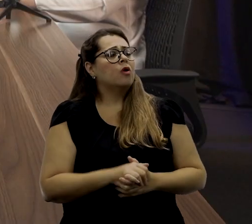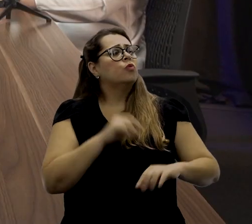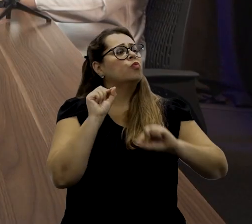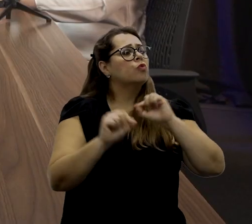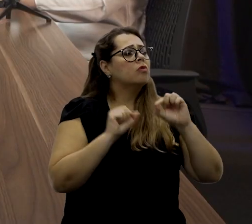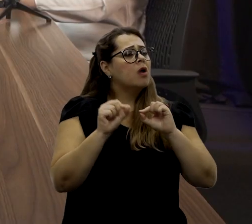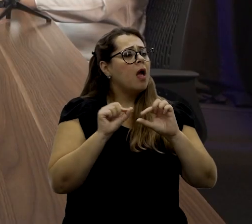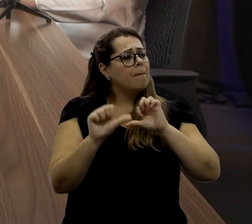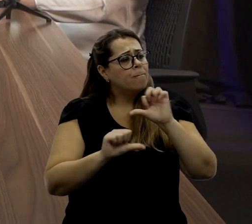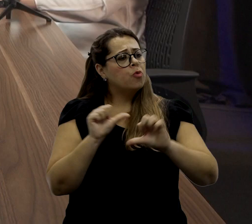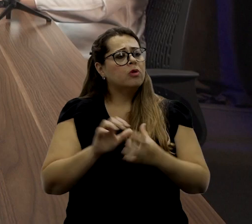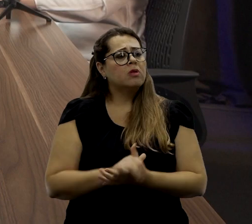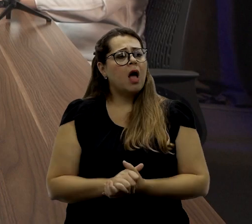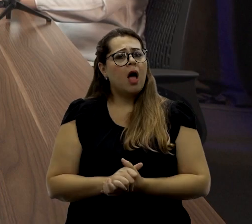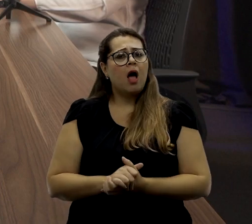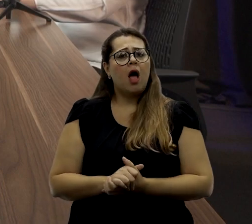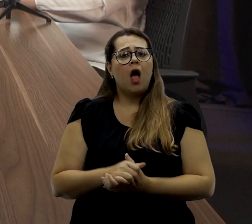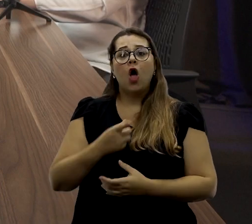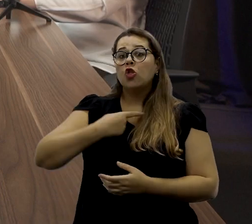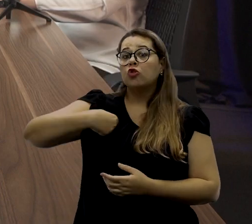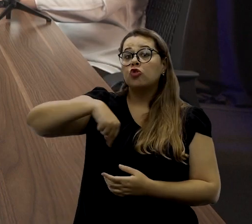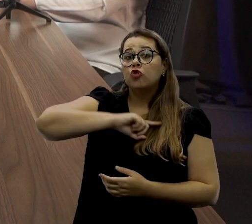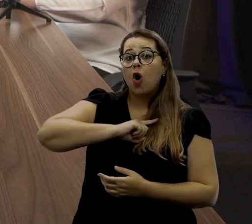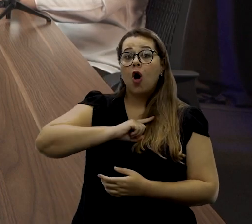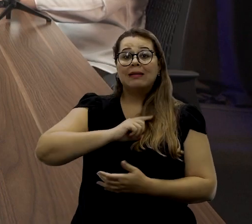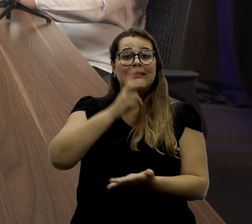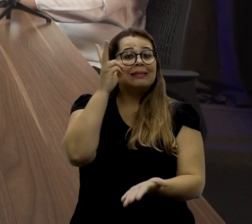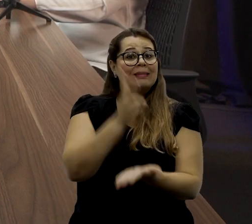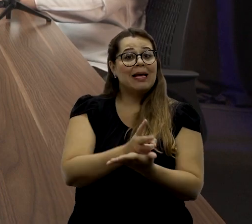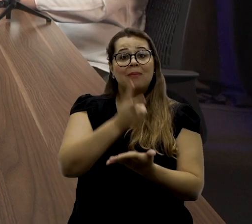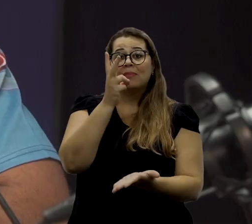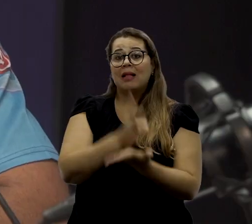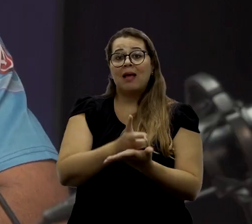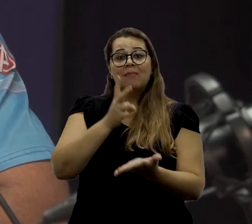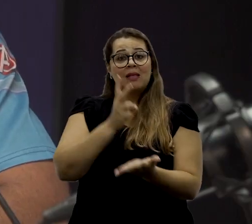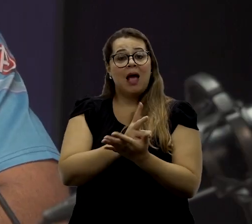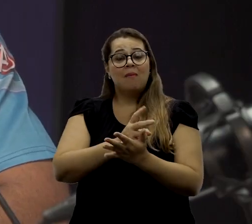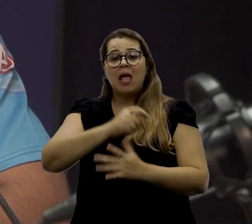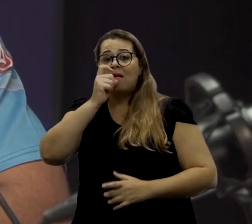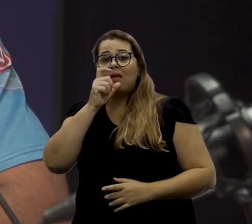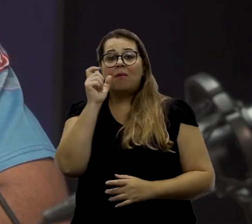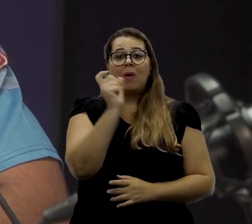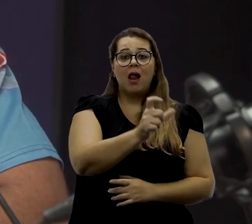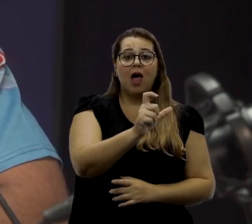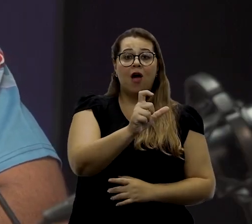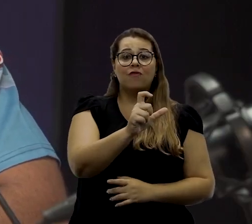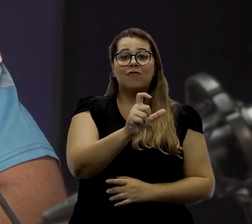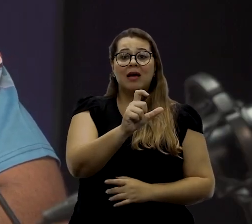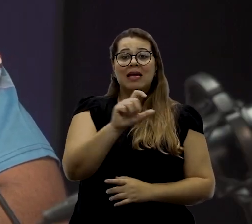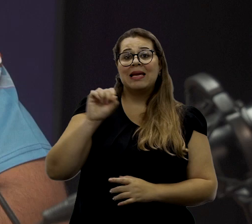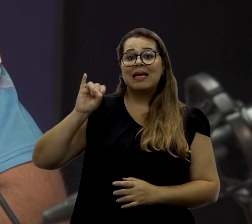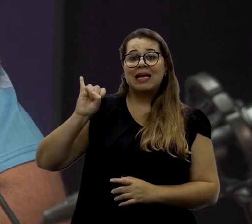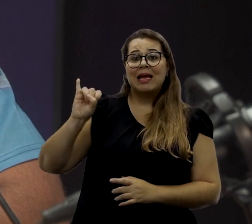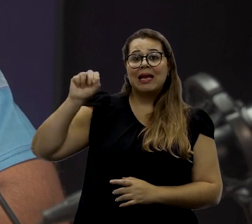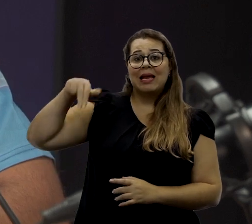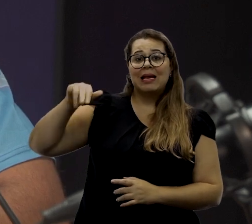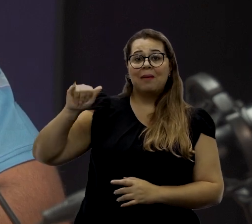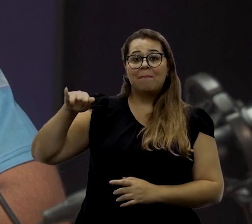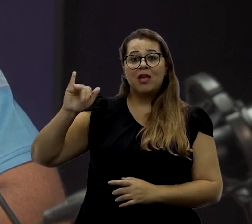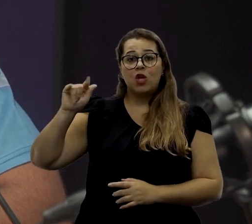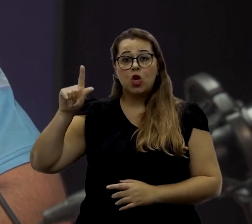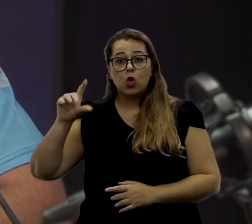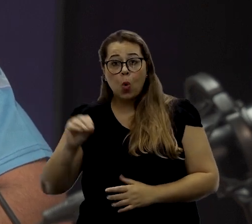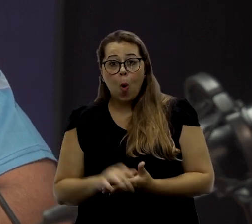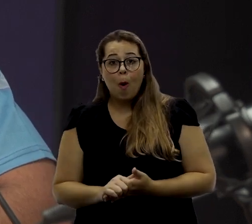Então, quem tem que mudar, eu sempre digo que nós, muitas e muitas vezes, combatemos um inimigo que é pior do que o inimigo